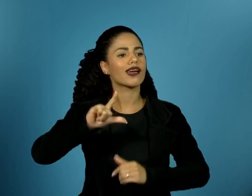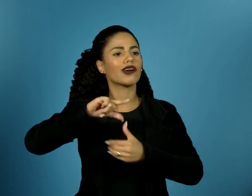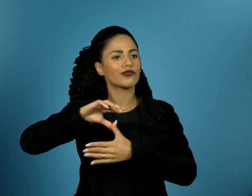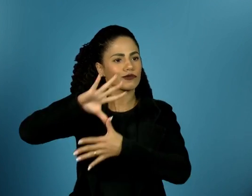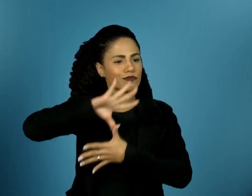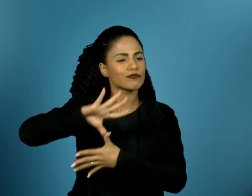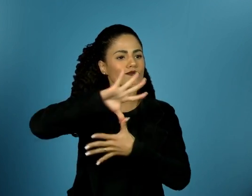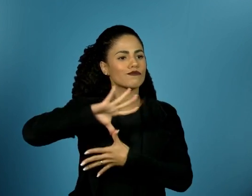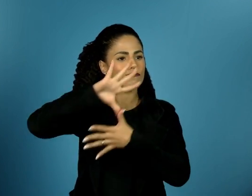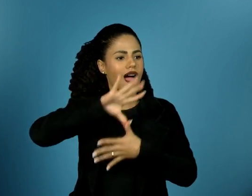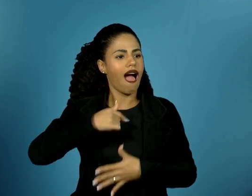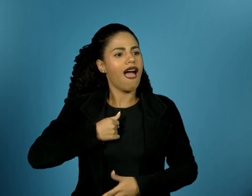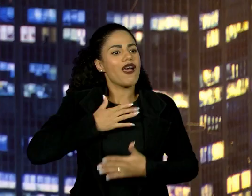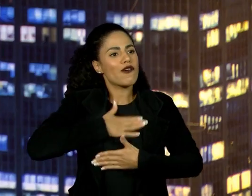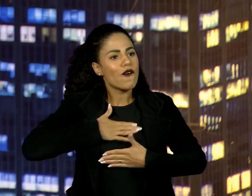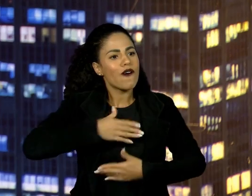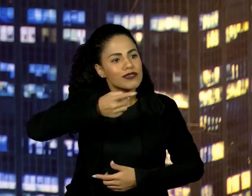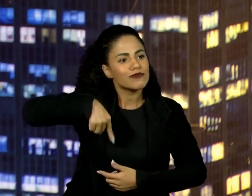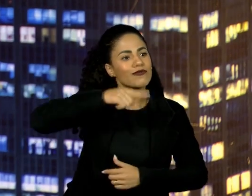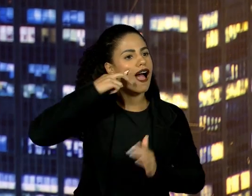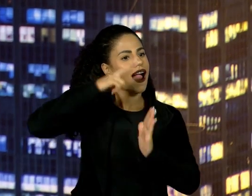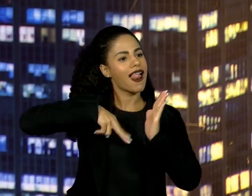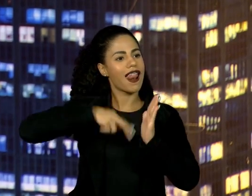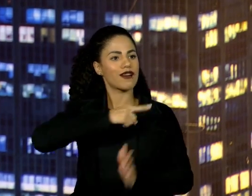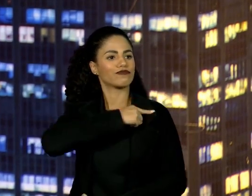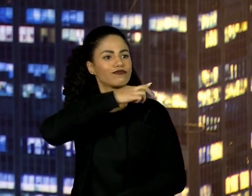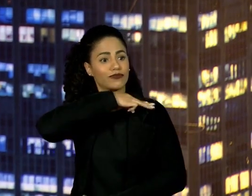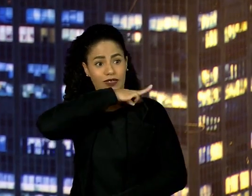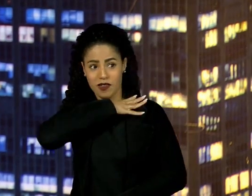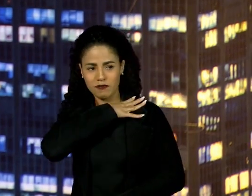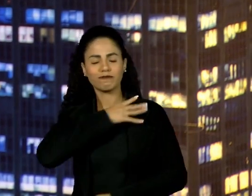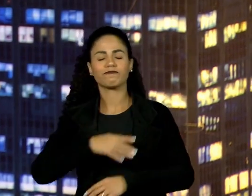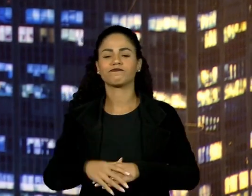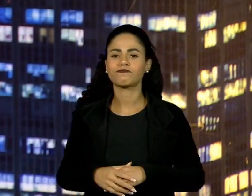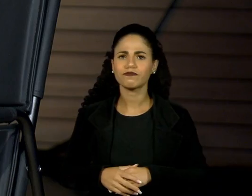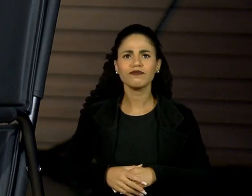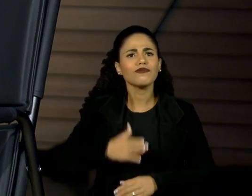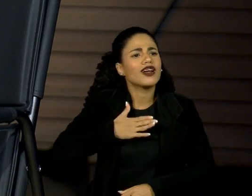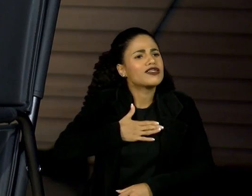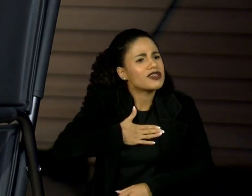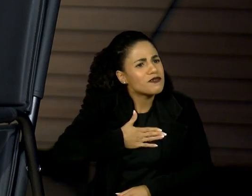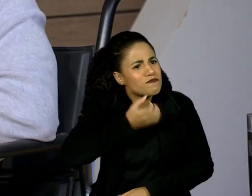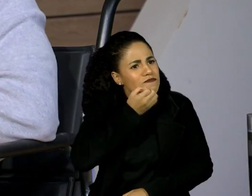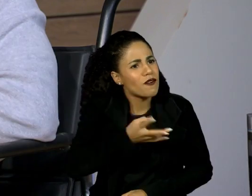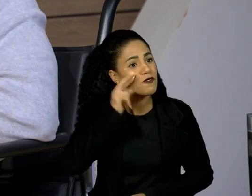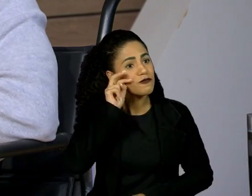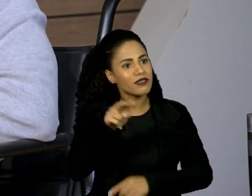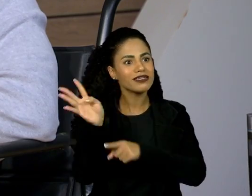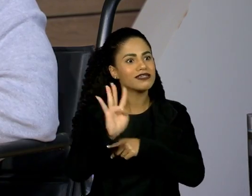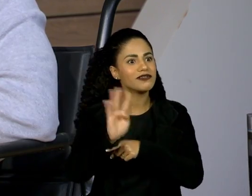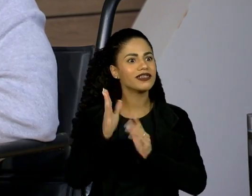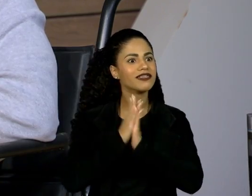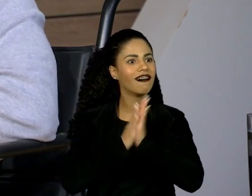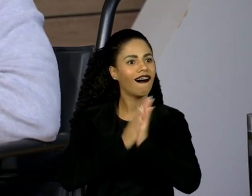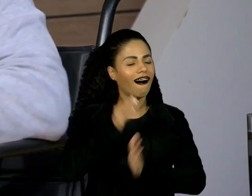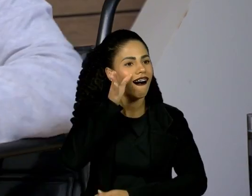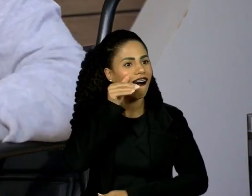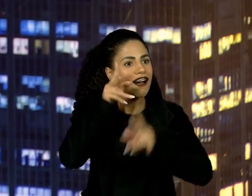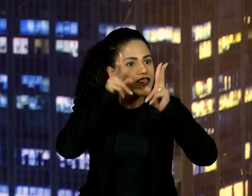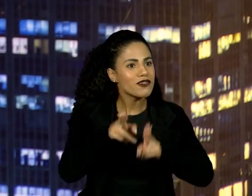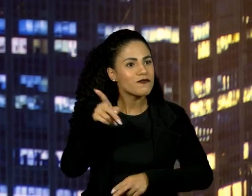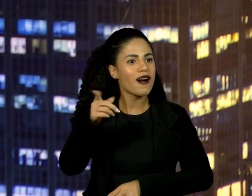had the chance to read this in high school. Que delícia esse vídeo, né, gente? Muito eu assisto bom. E quero ver ele nessa empolgação, né,